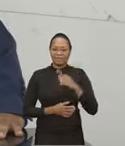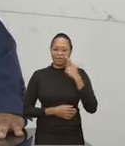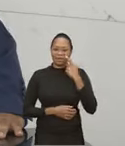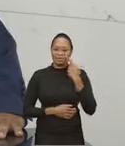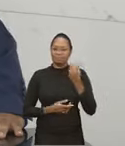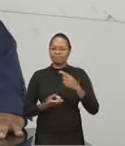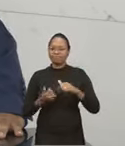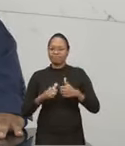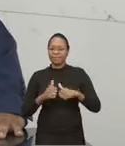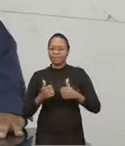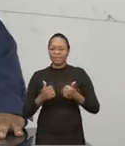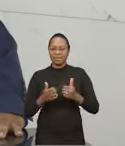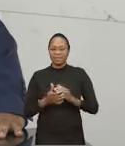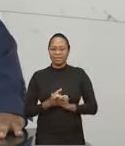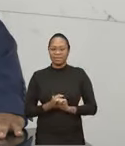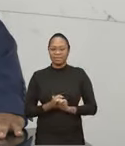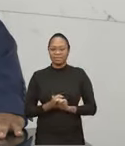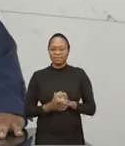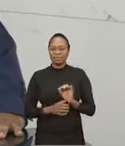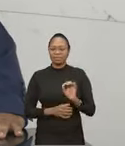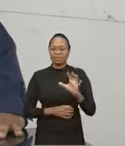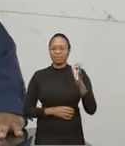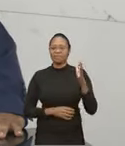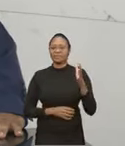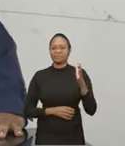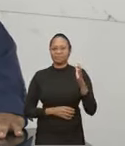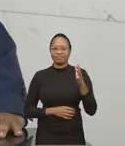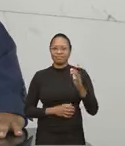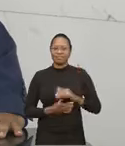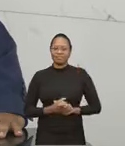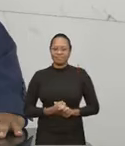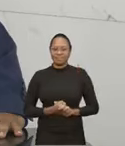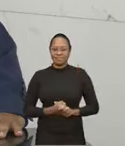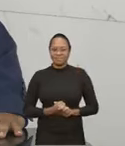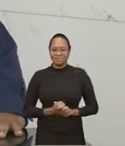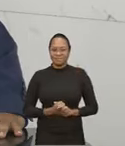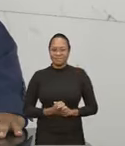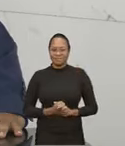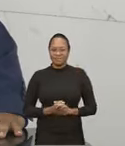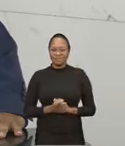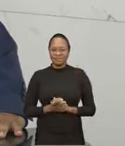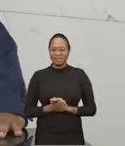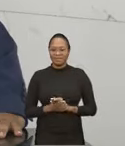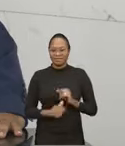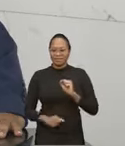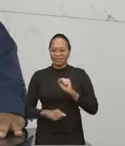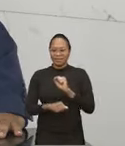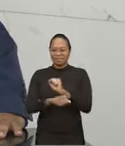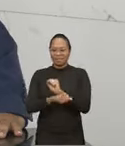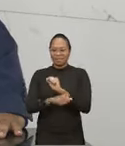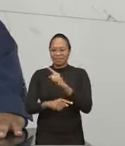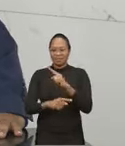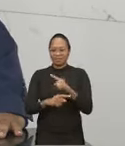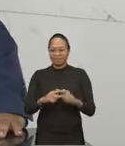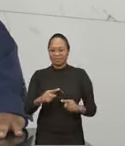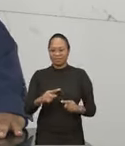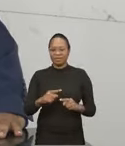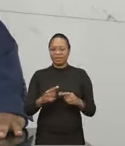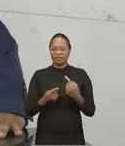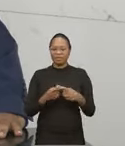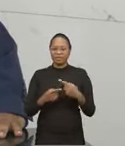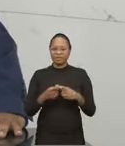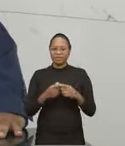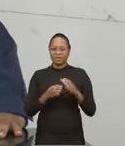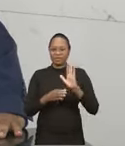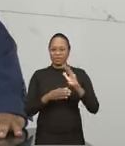do Rio Capivara sendo interditada devido à questão do esgoto